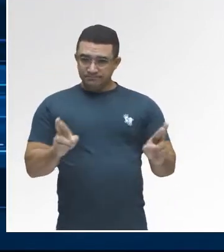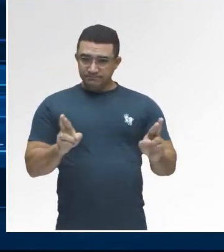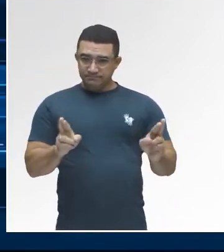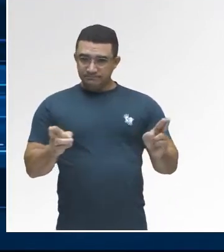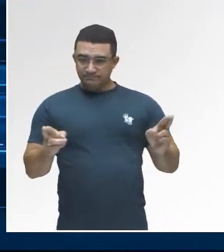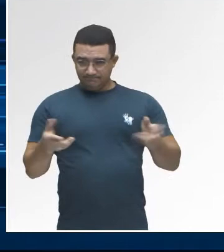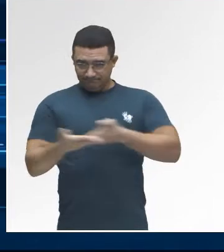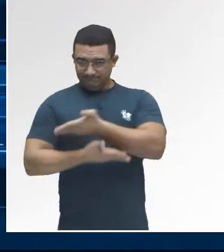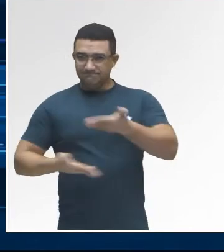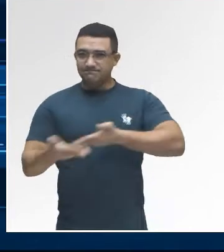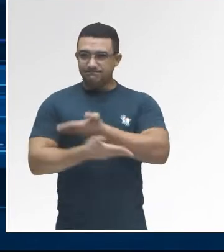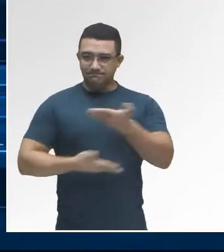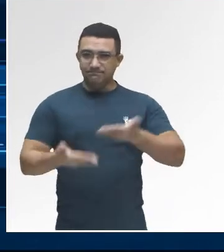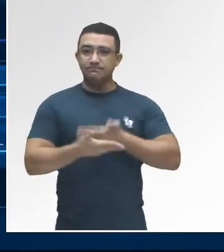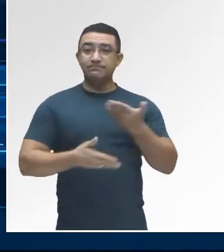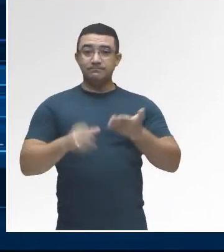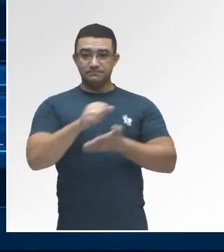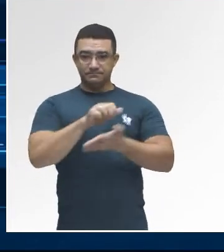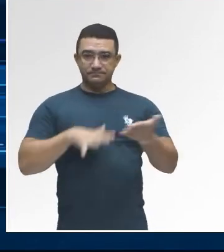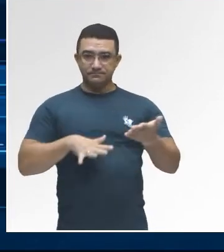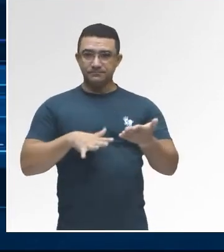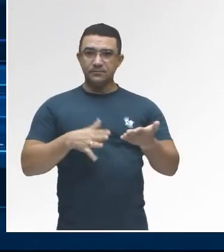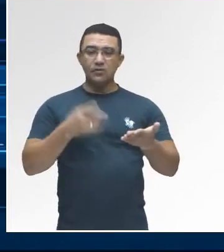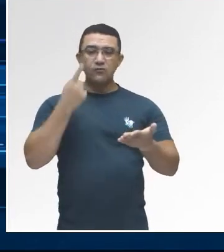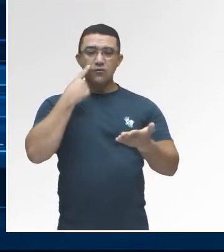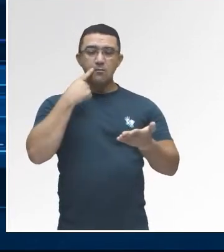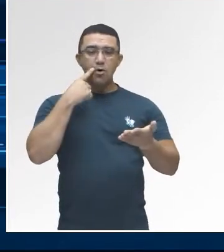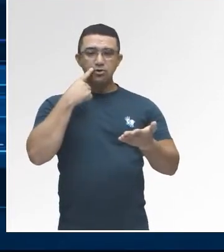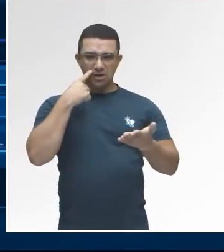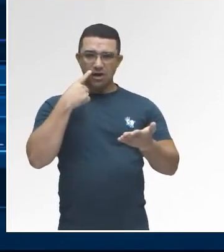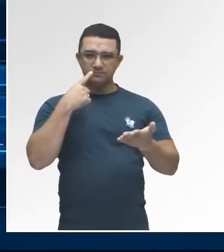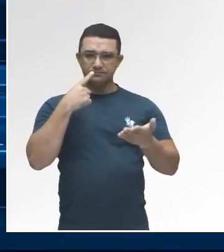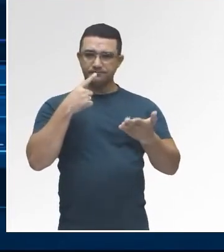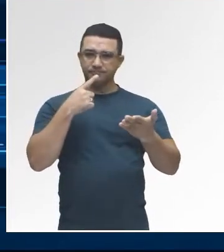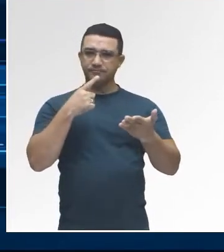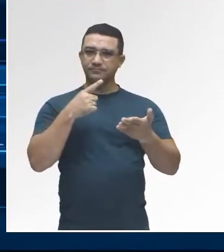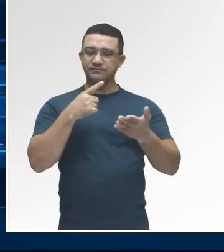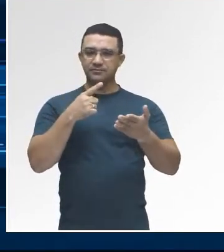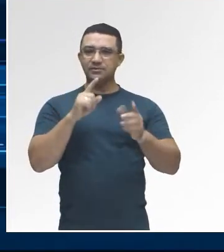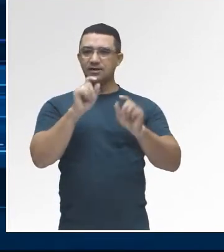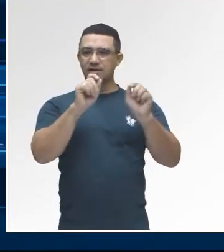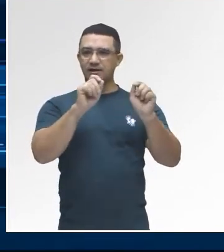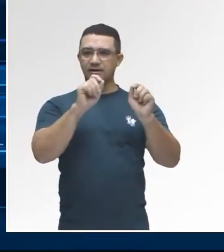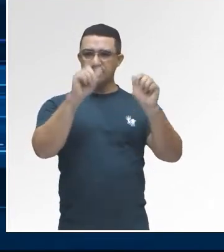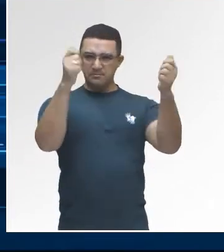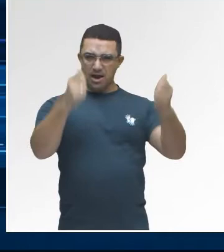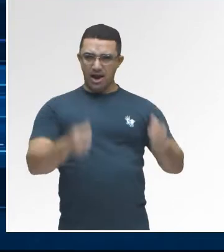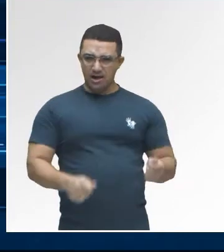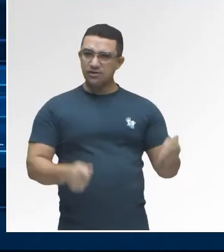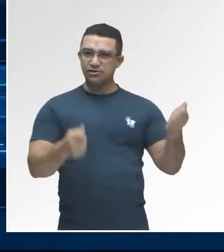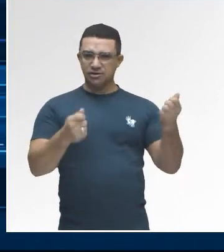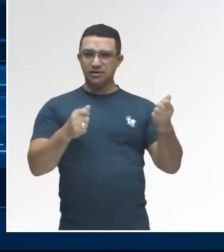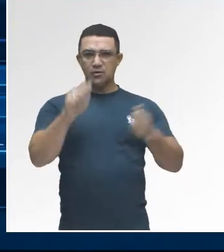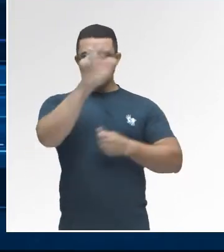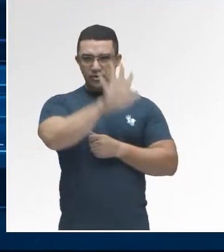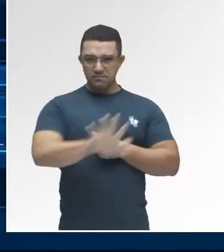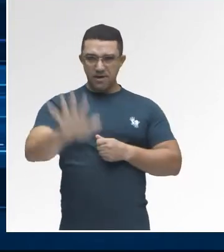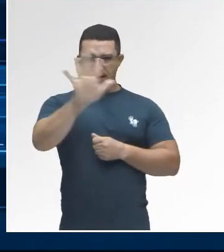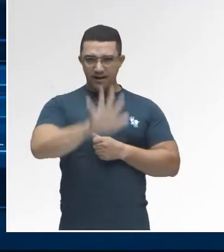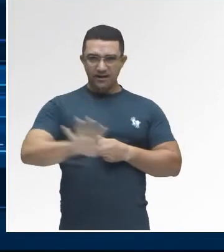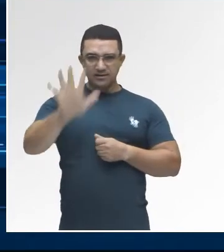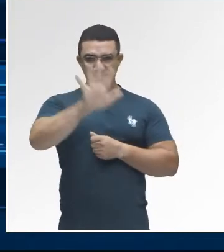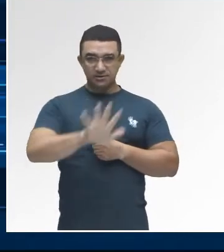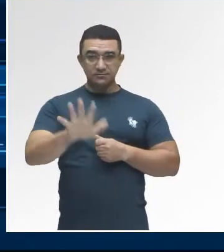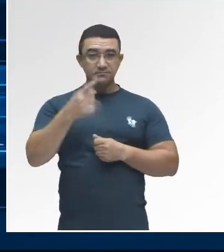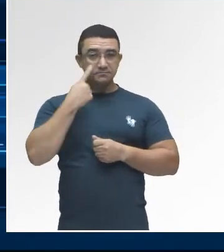Details, que é uma atividade que eu vou trazer a imagem e fazer algumas perguntas relacionadas a essas imagens. Vamos então à primeira pergunta, let's go,